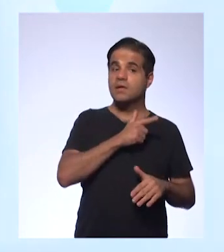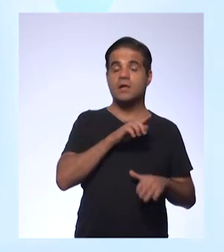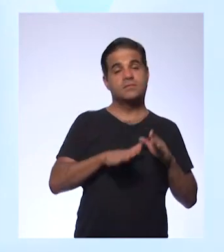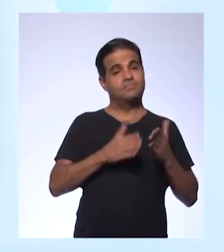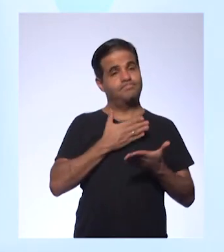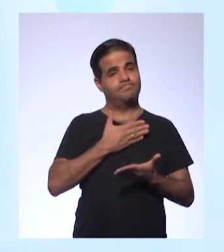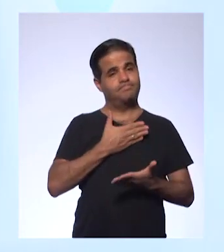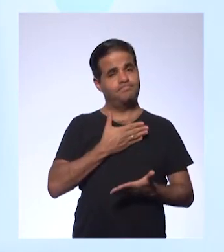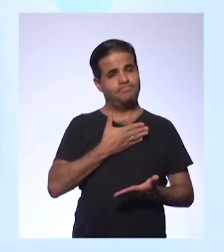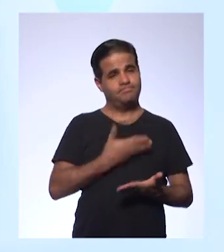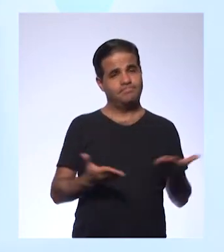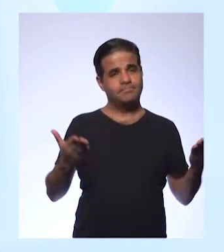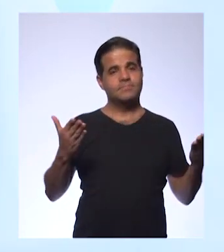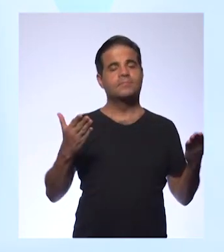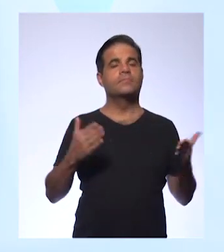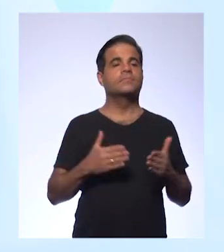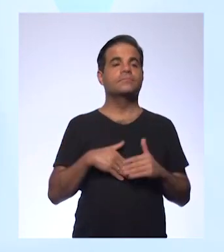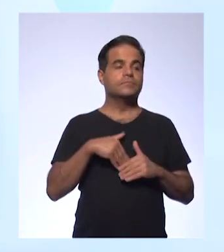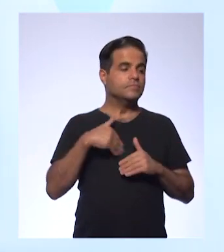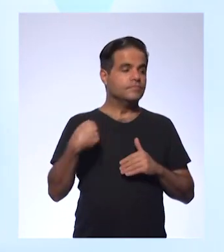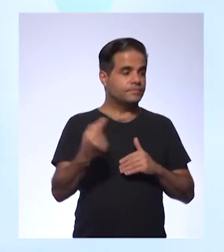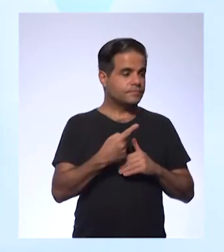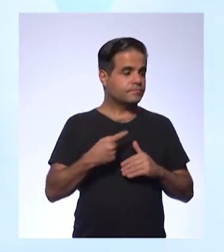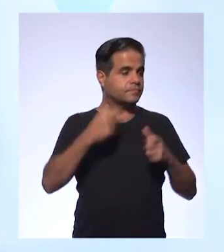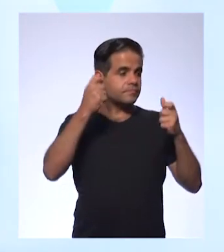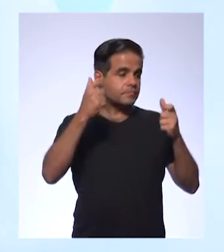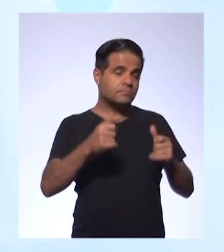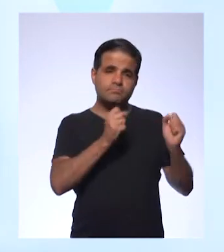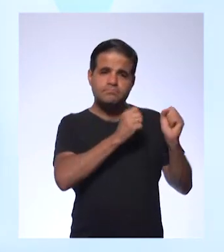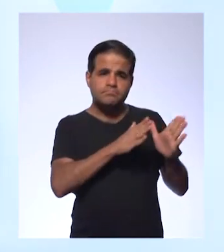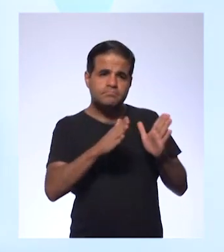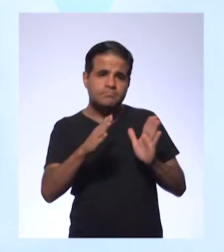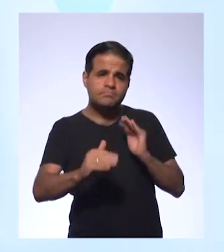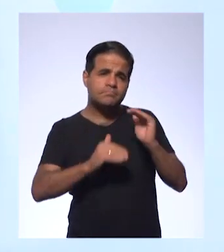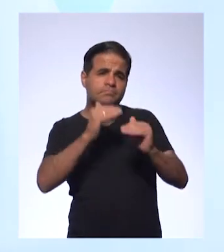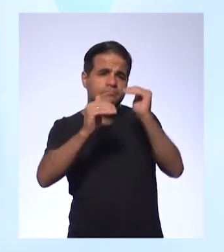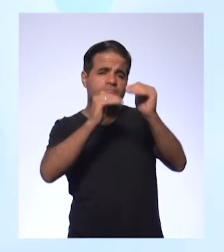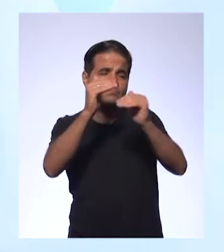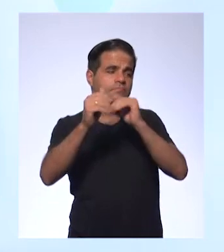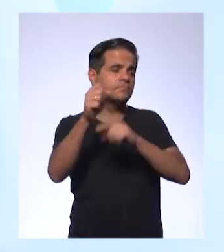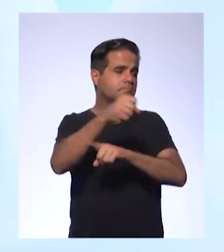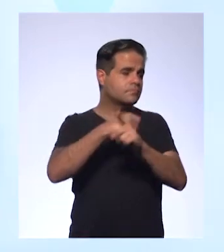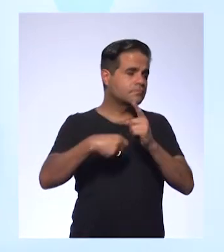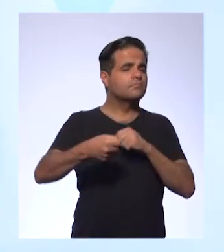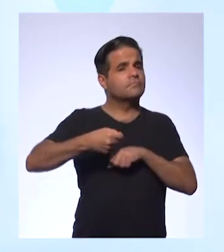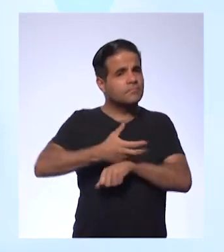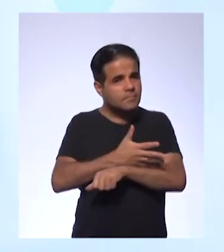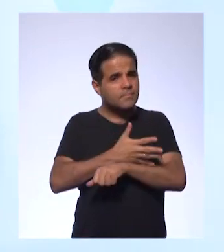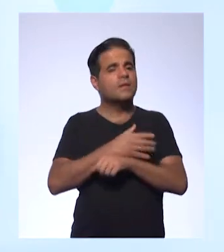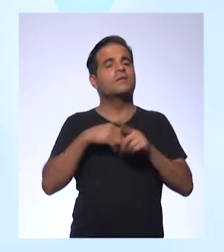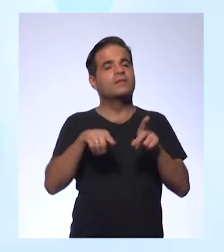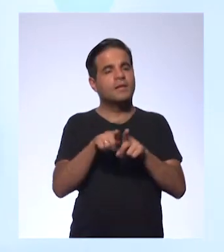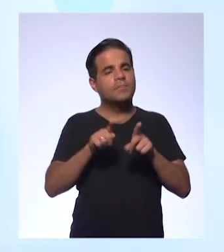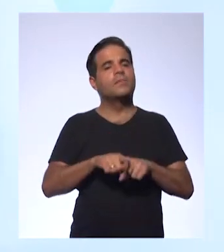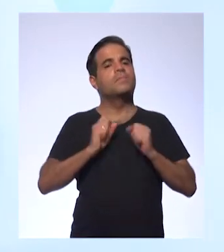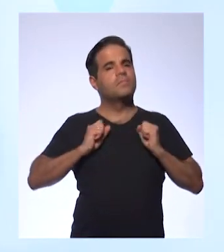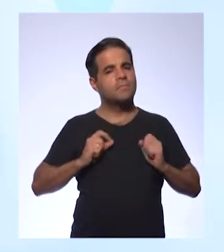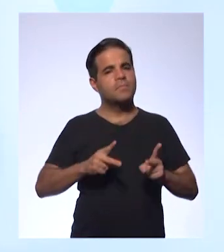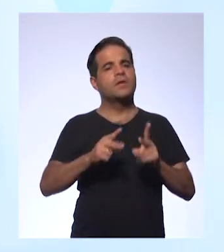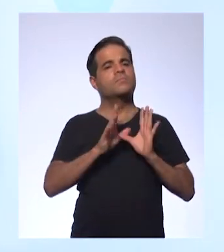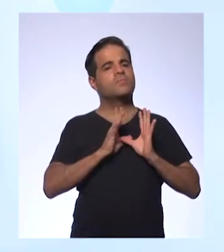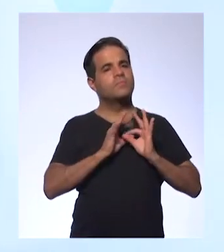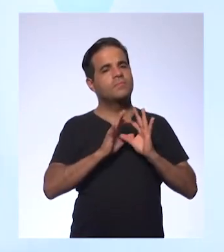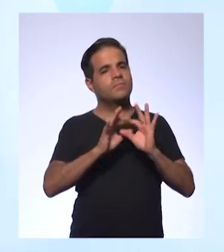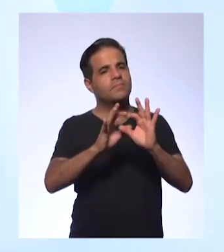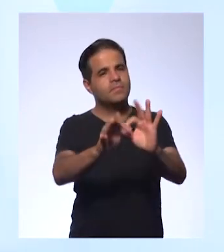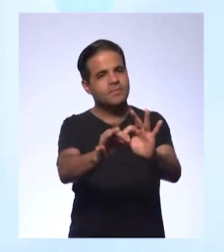eles perdem. E quando a gente está desenvolvendo as competências socioemocionais, também tem esse mesmo contexto, não